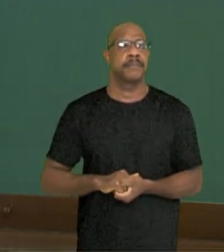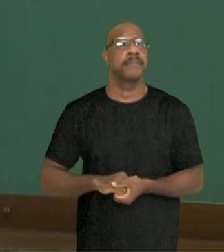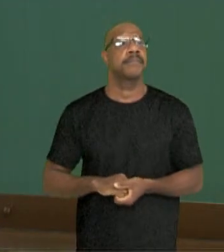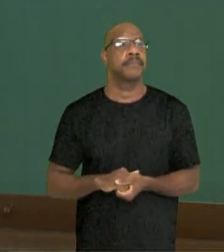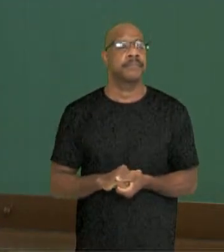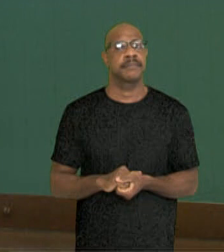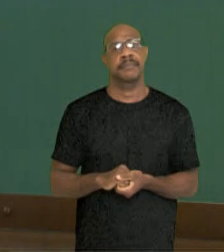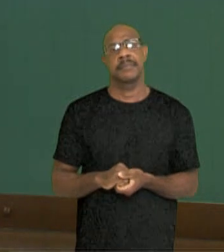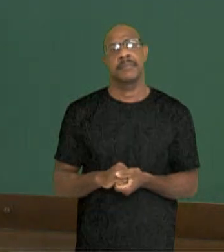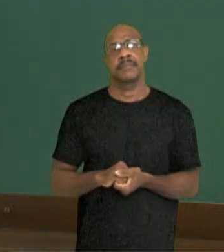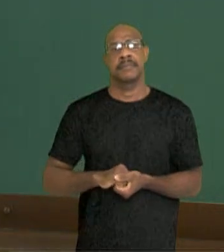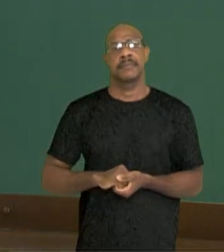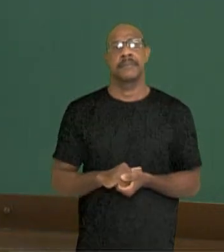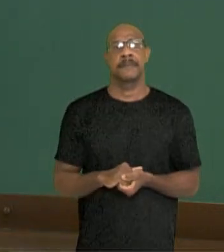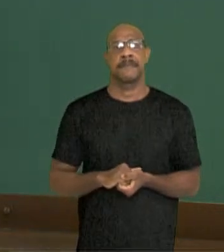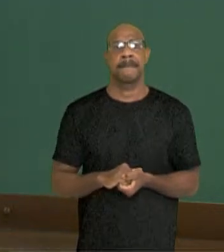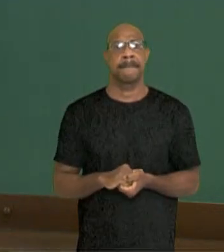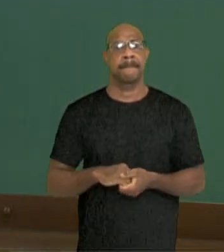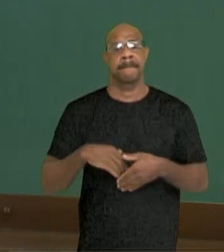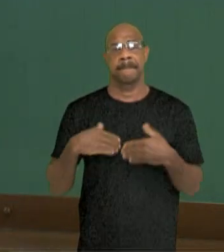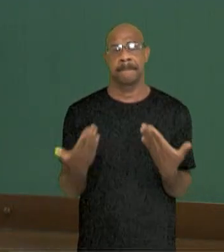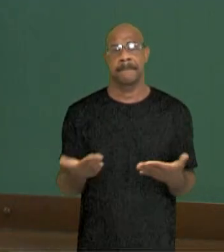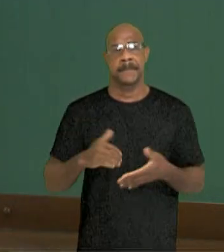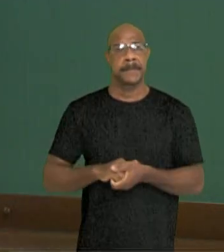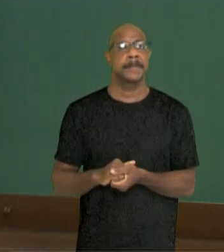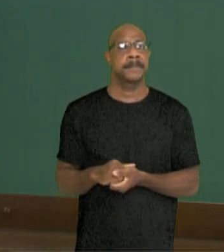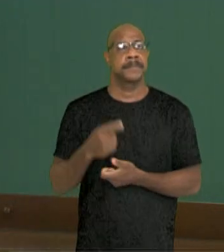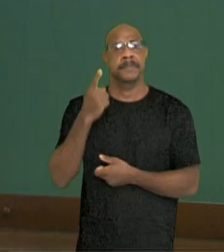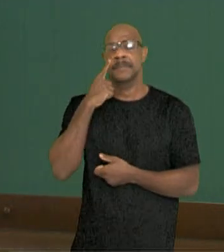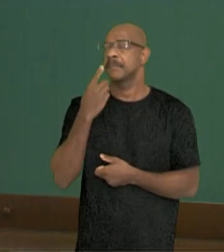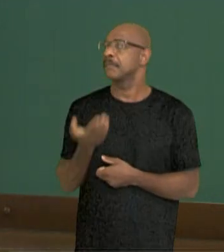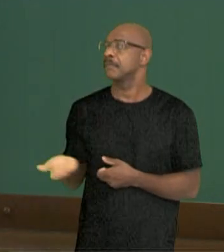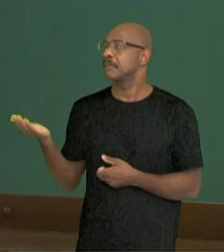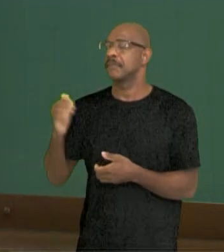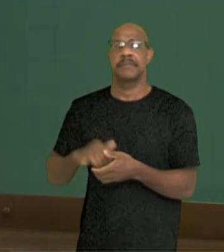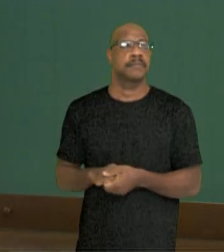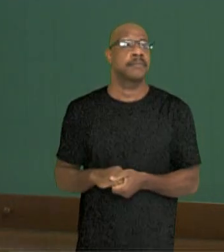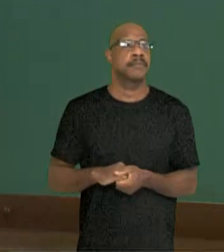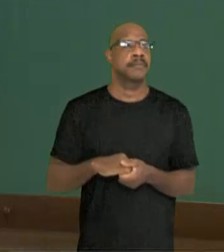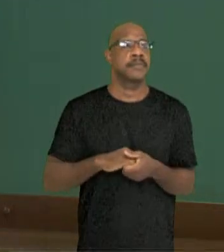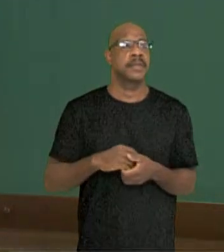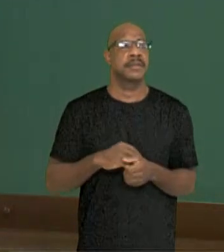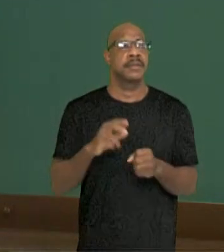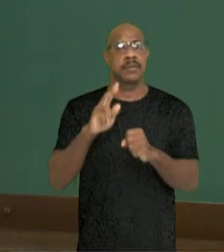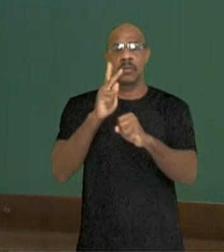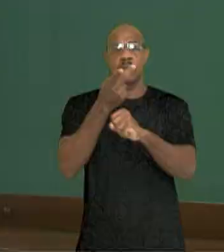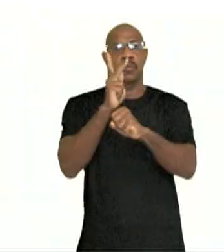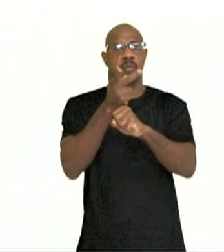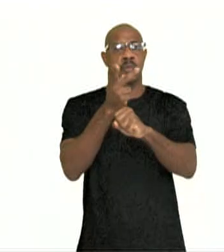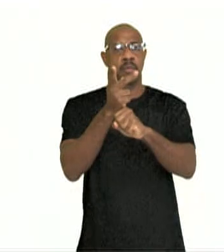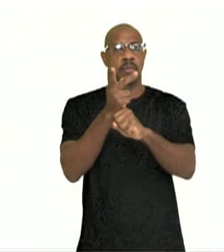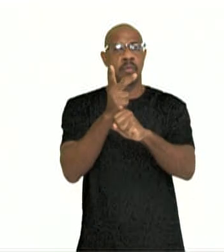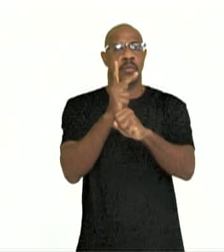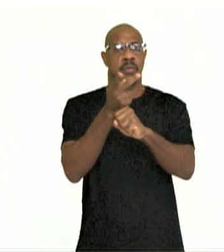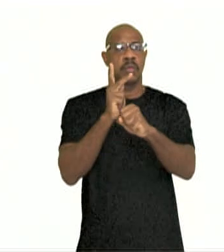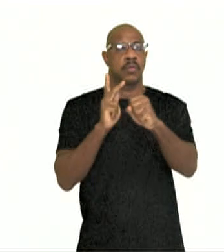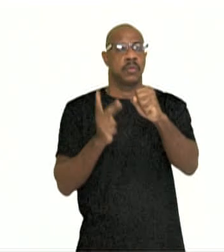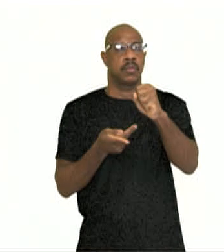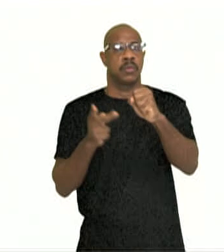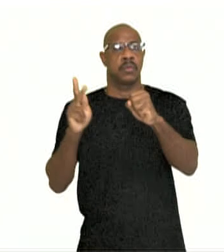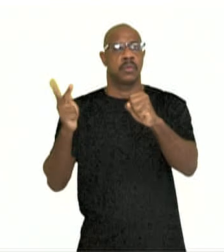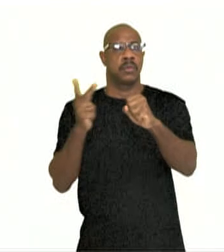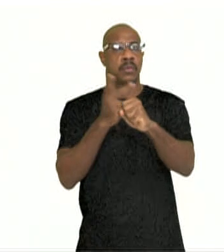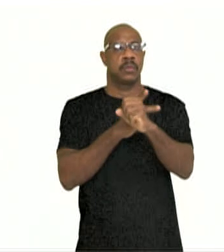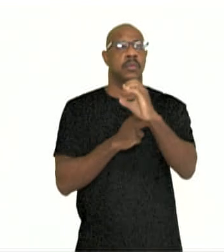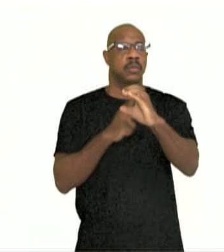aí. Não estou. E aqui nós temos um hidrocarboneto mais simples, inclusive, o metano, tá?